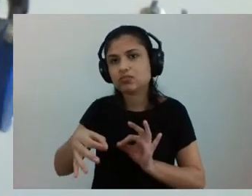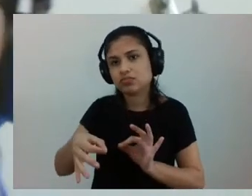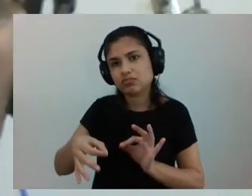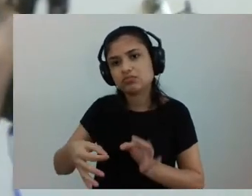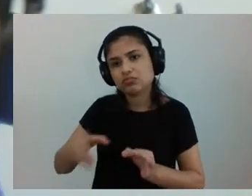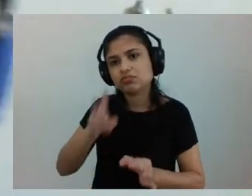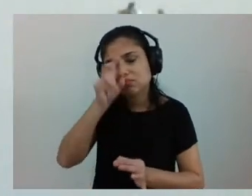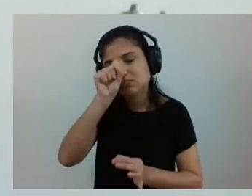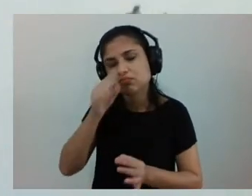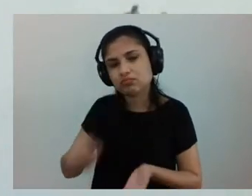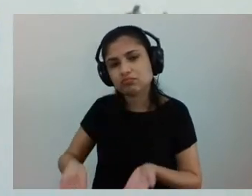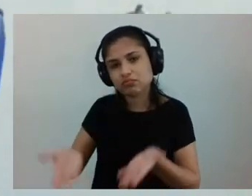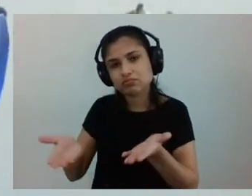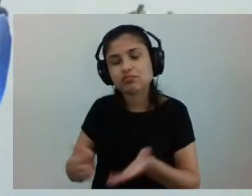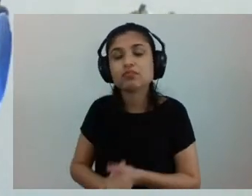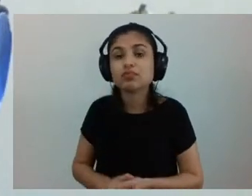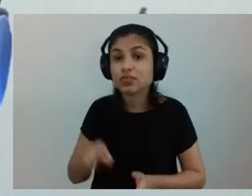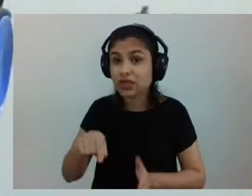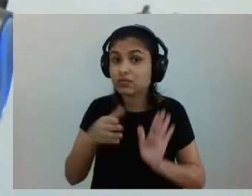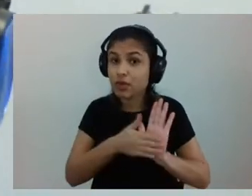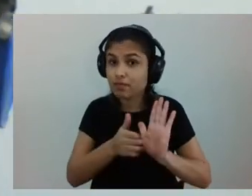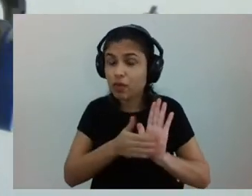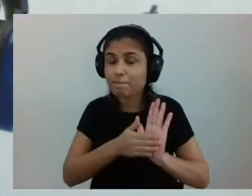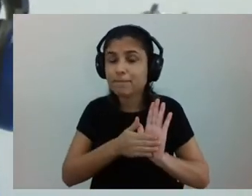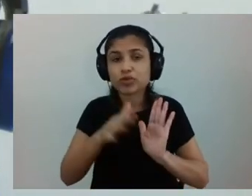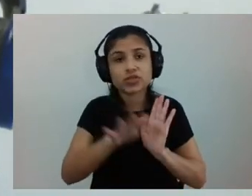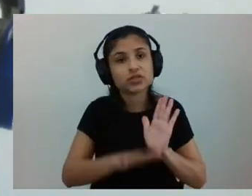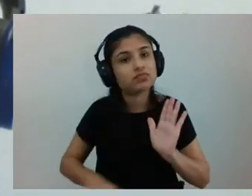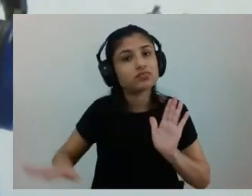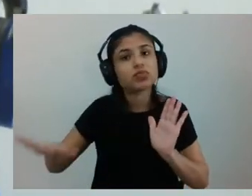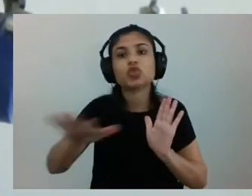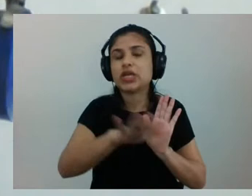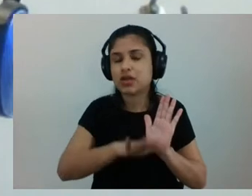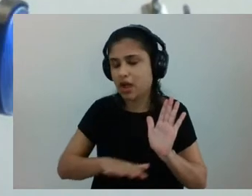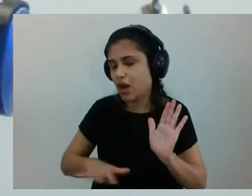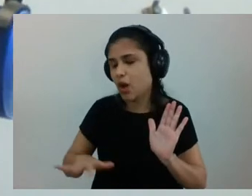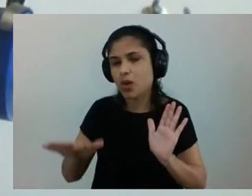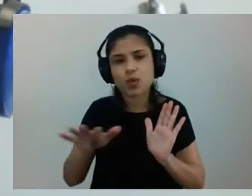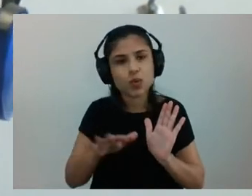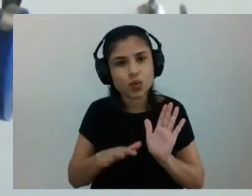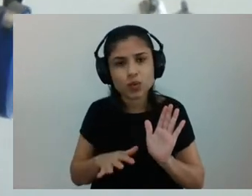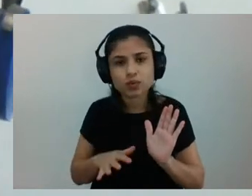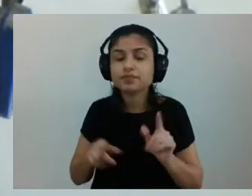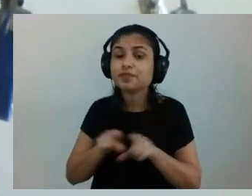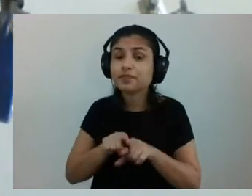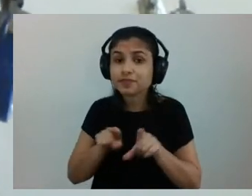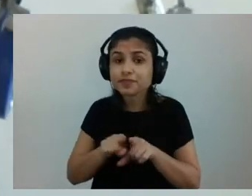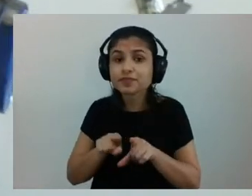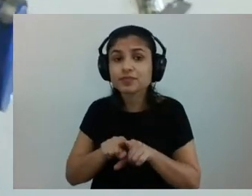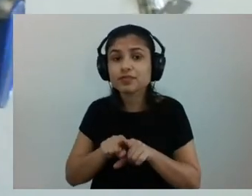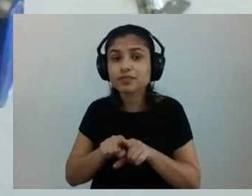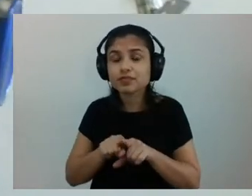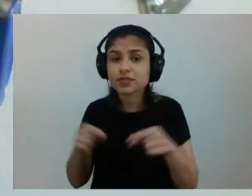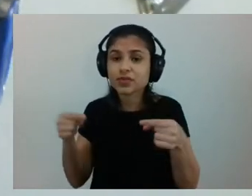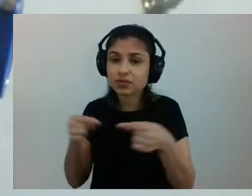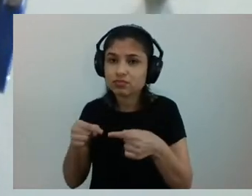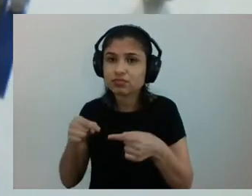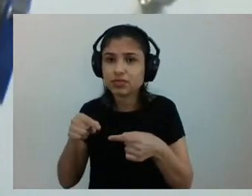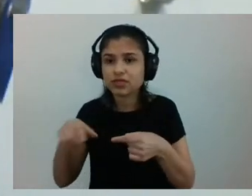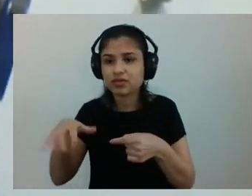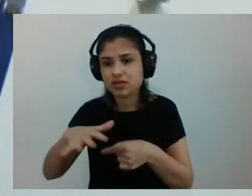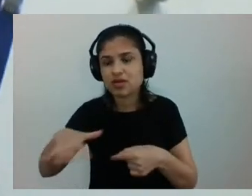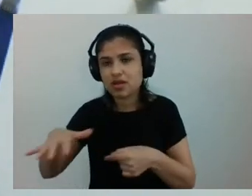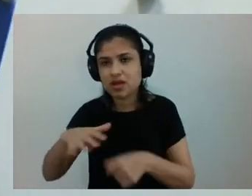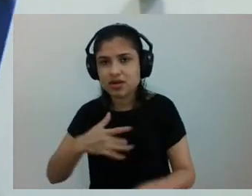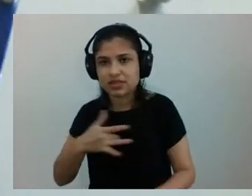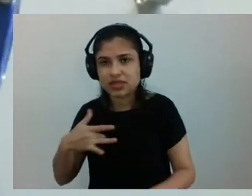das propostas que são globais e também que atendem, né, os cursos da área da saúde. Outra